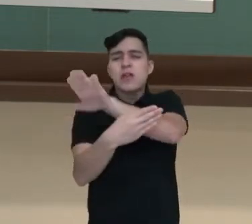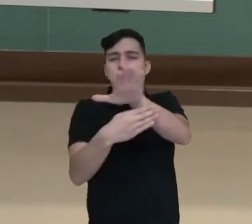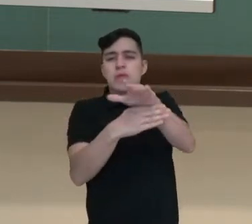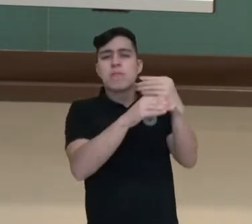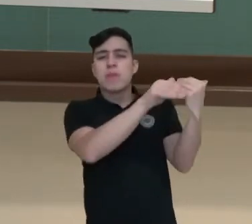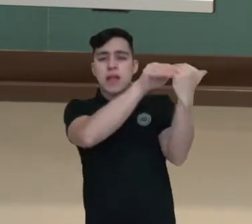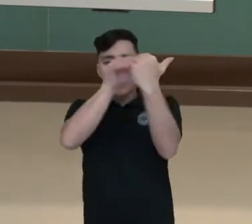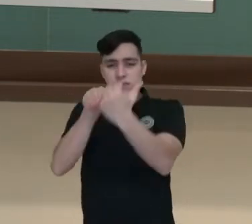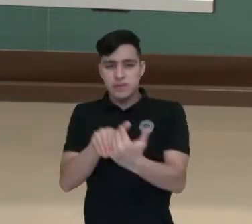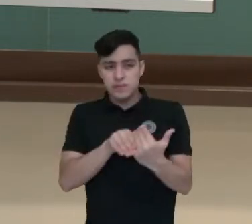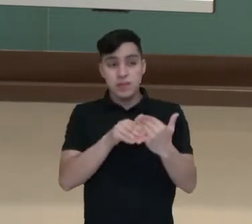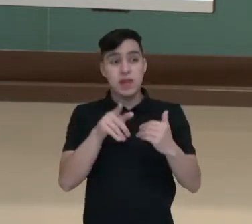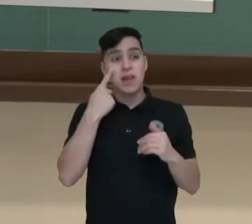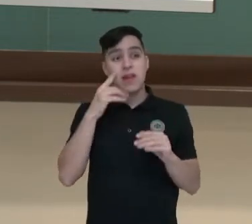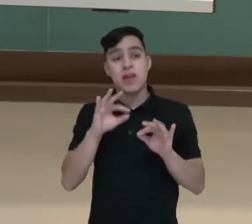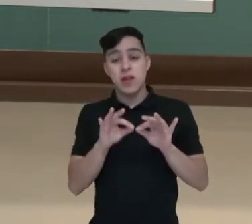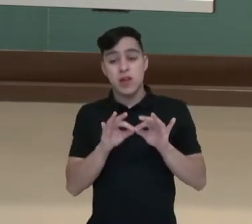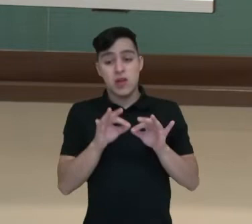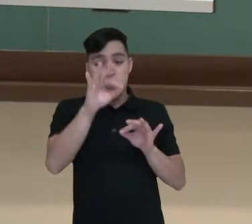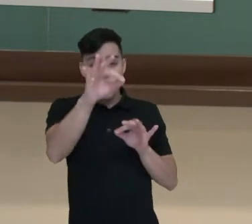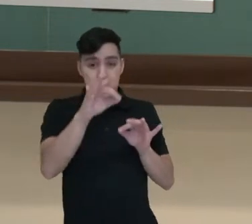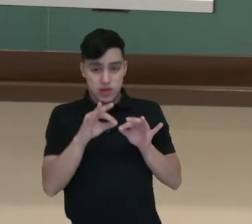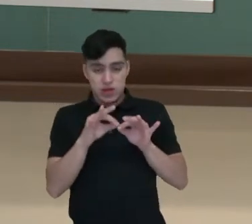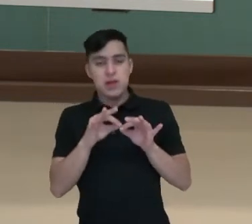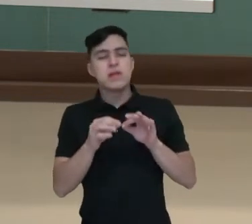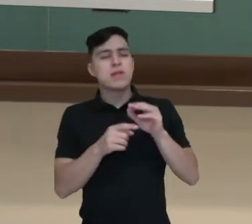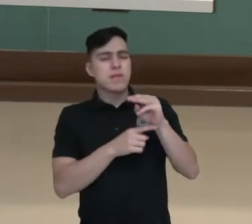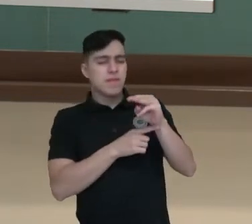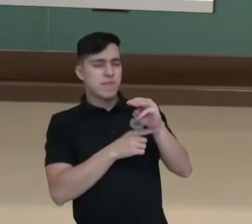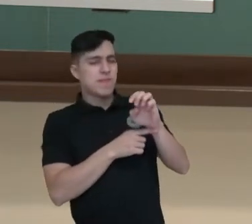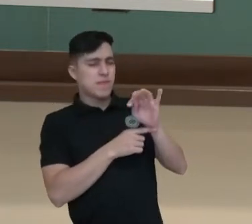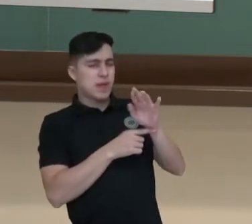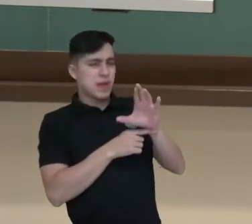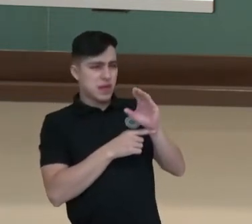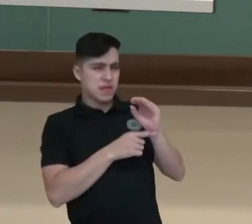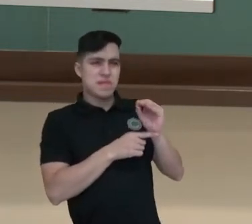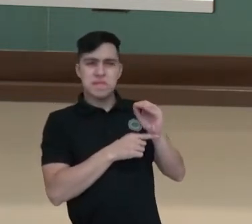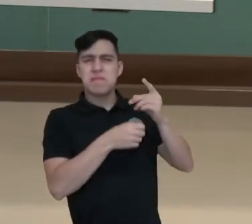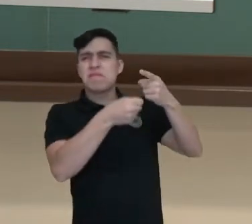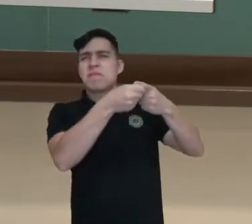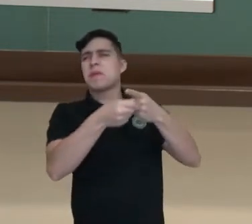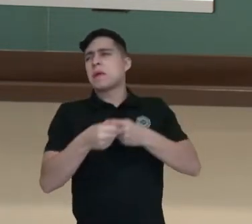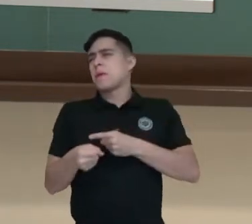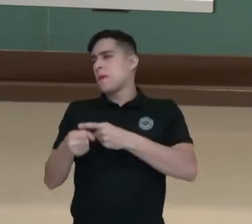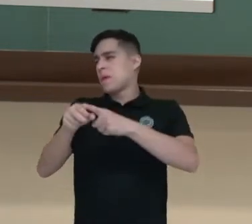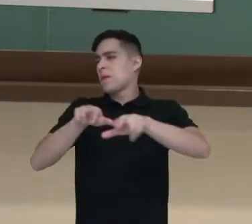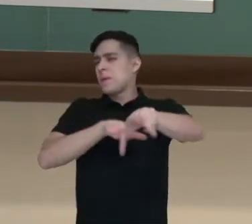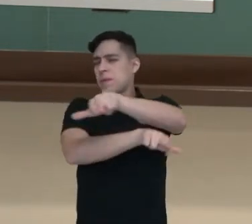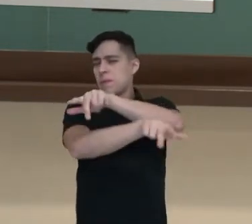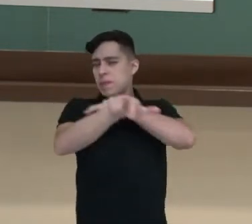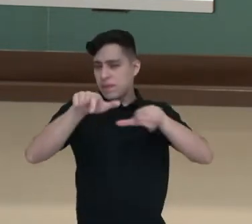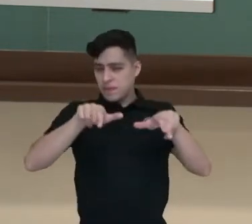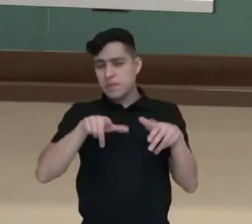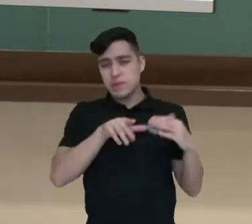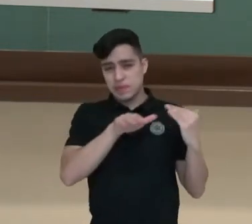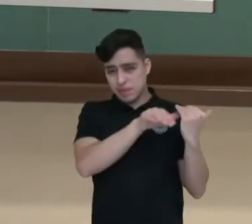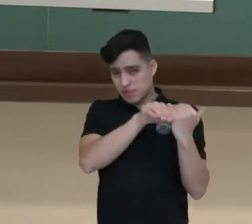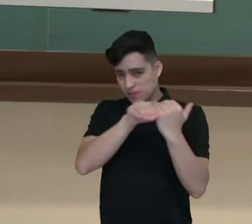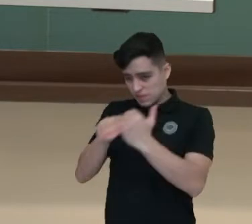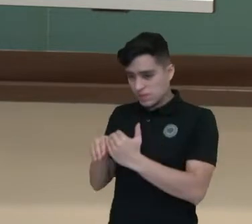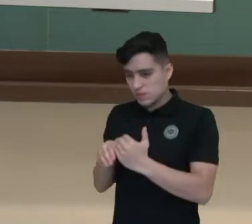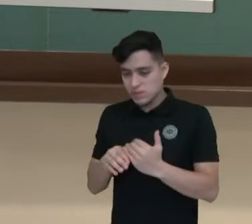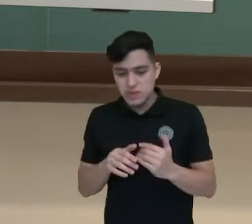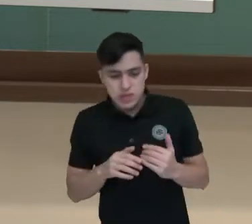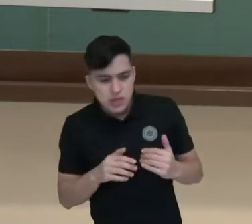comprimento, pessoal, o comprimento é o metro usado aqui ou em qualquer outra cidade, outro país, tal. Tem um padrão, não há